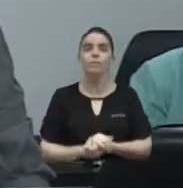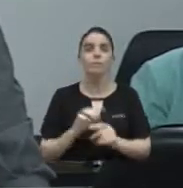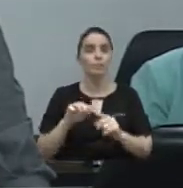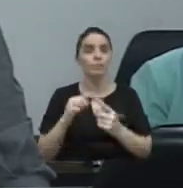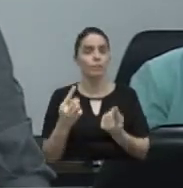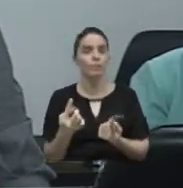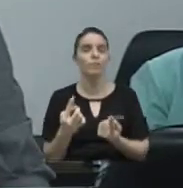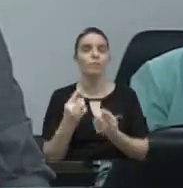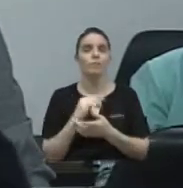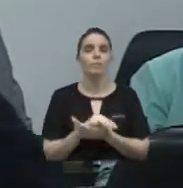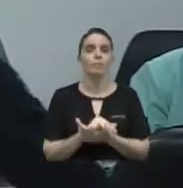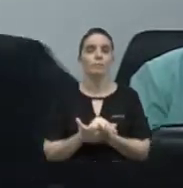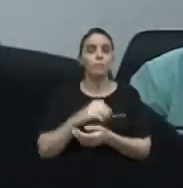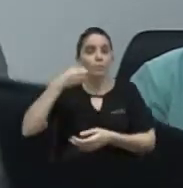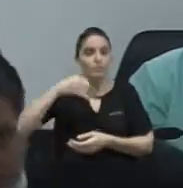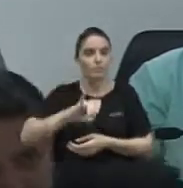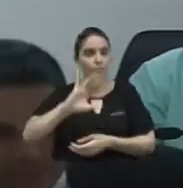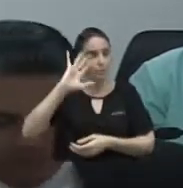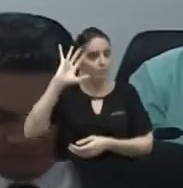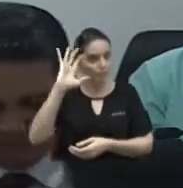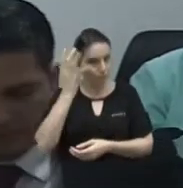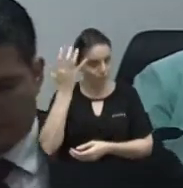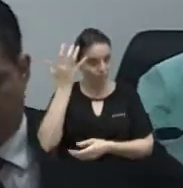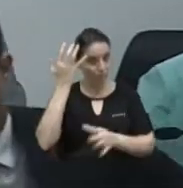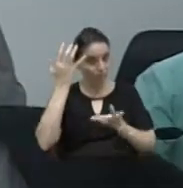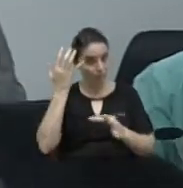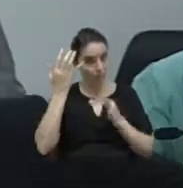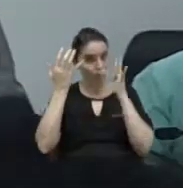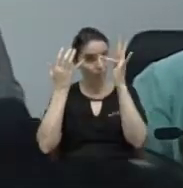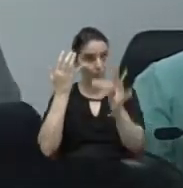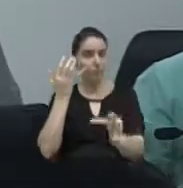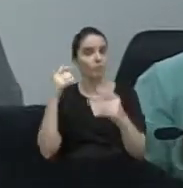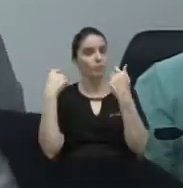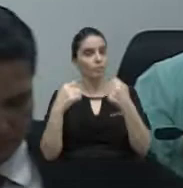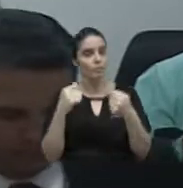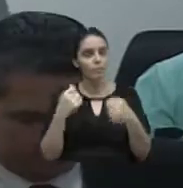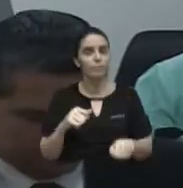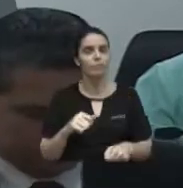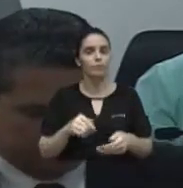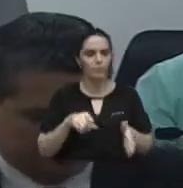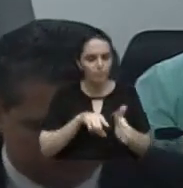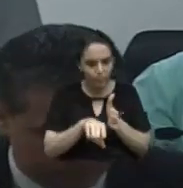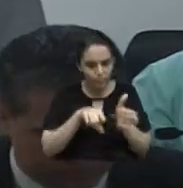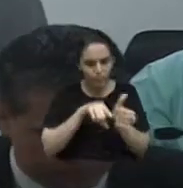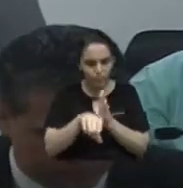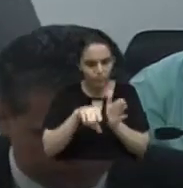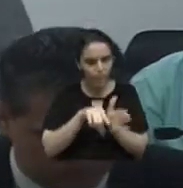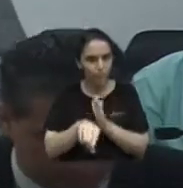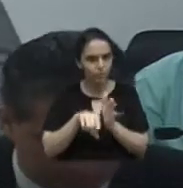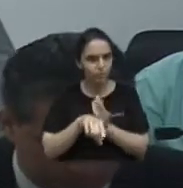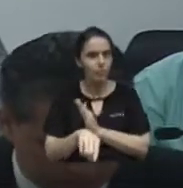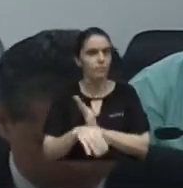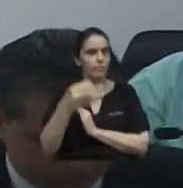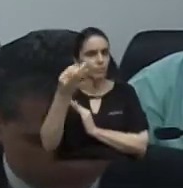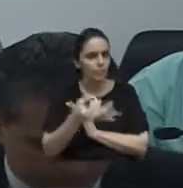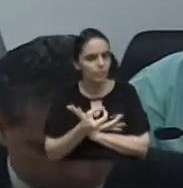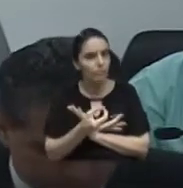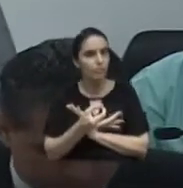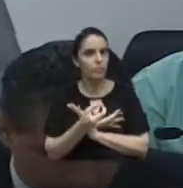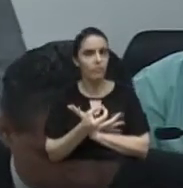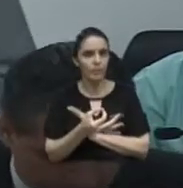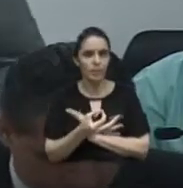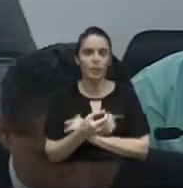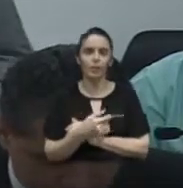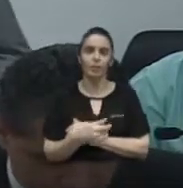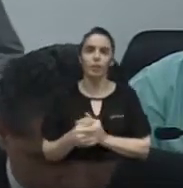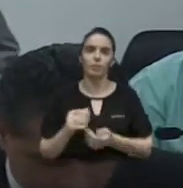mas caso isso venha à tona, nós temos que nos debruçar, aí sim fazermos todo aquele